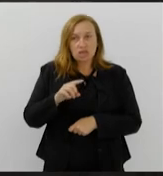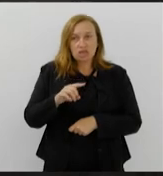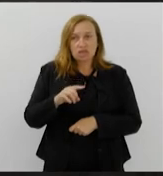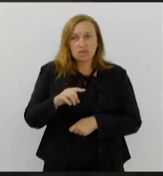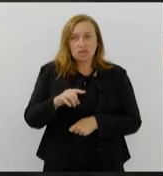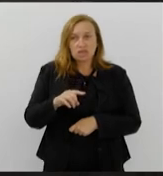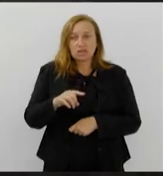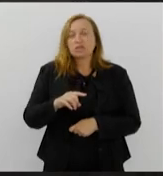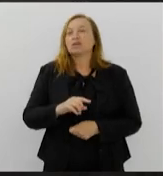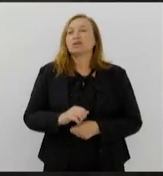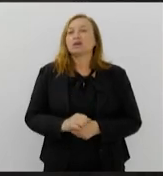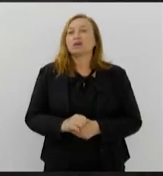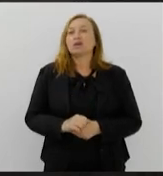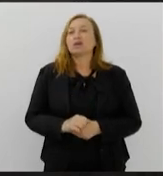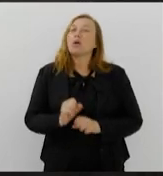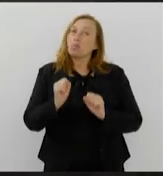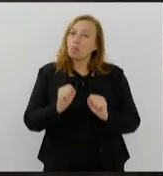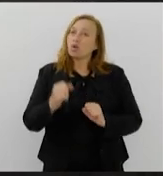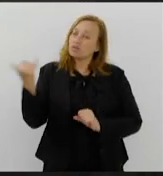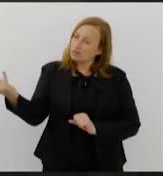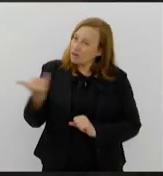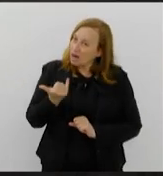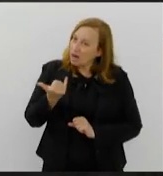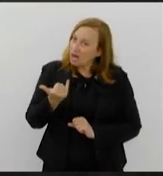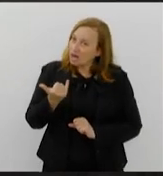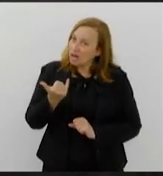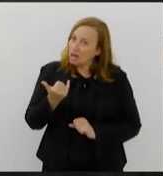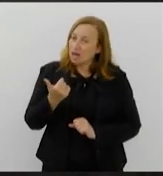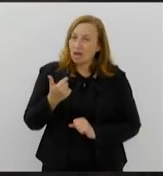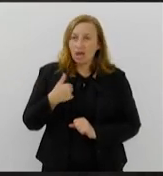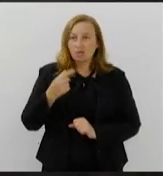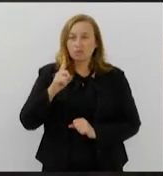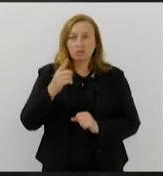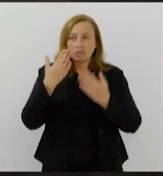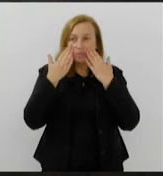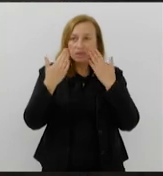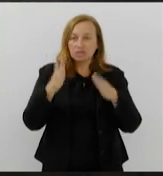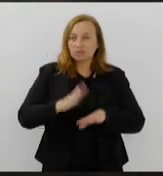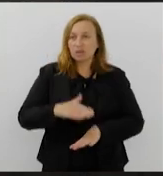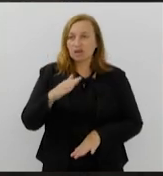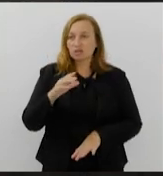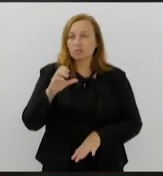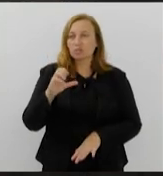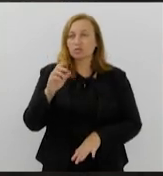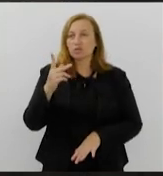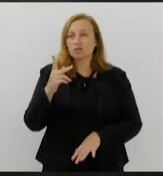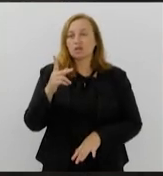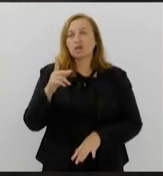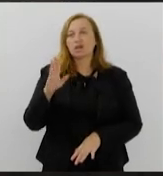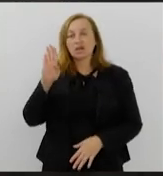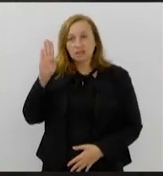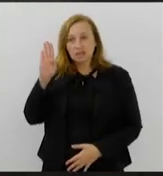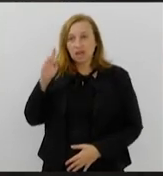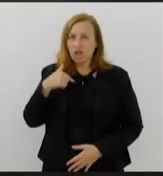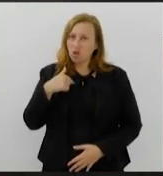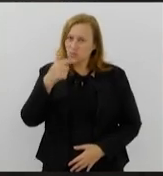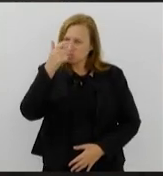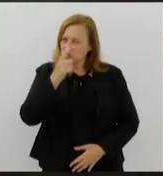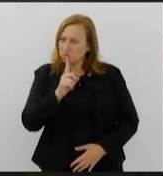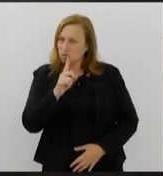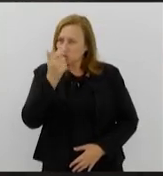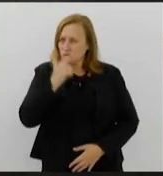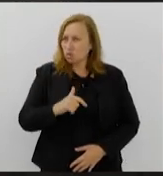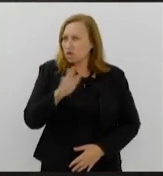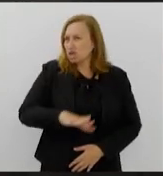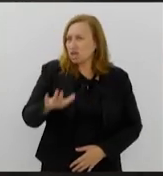tocar a casa para vocês, podem falar comigo, porque eu nem me apresento como candidato. Eu não sou criança, eu sou grato a